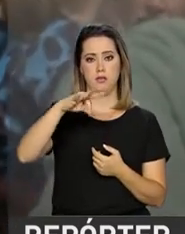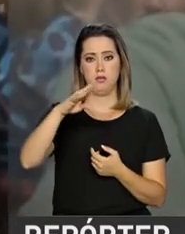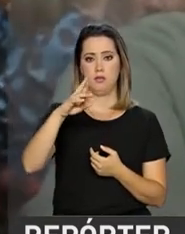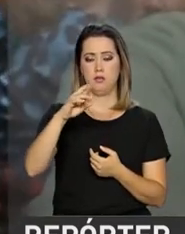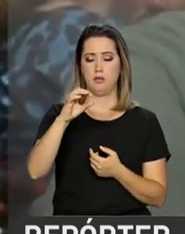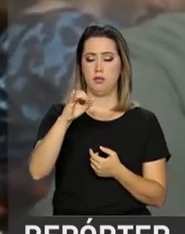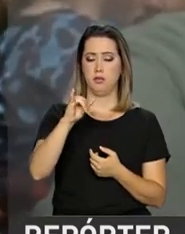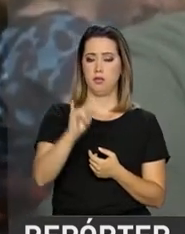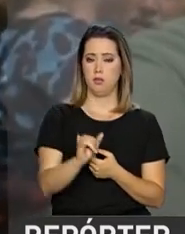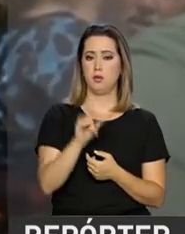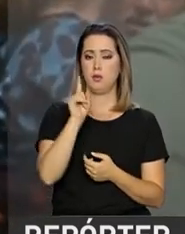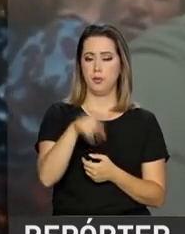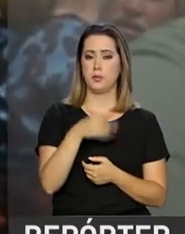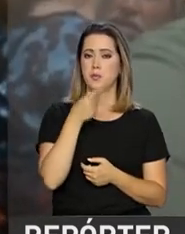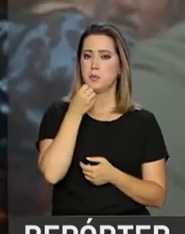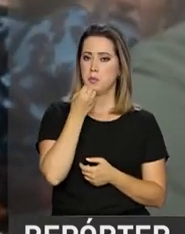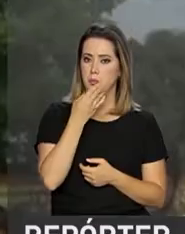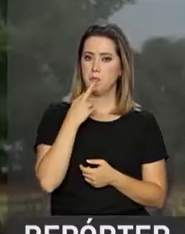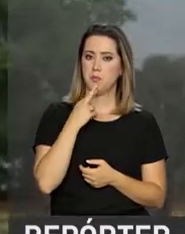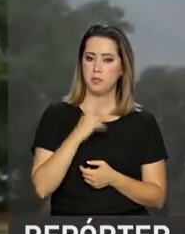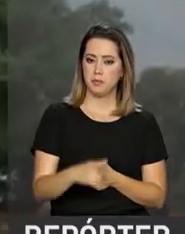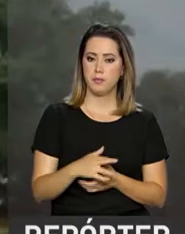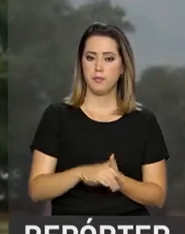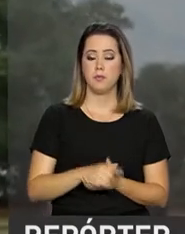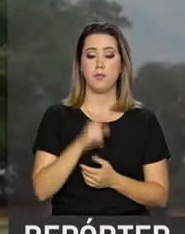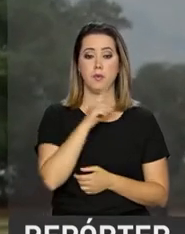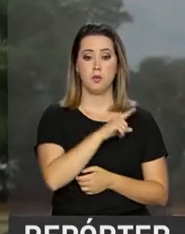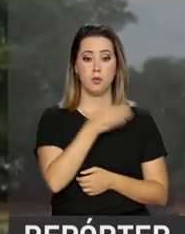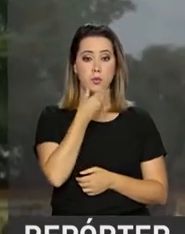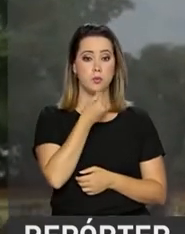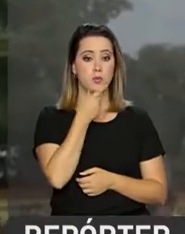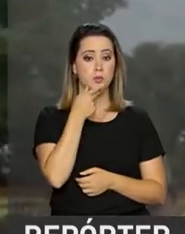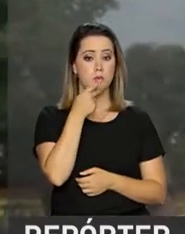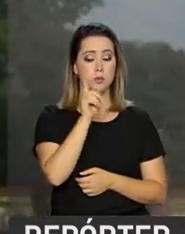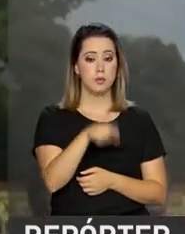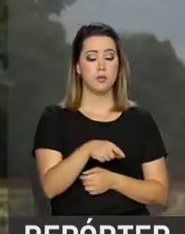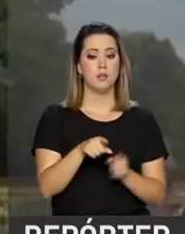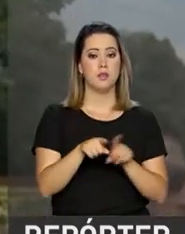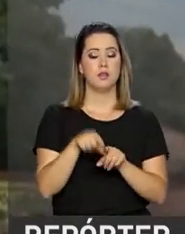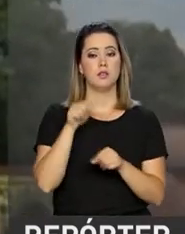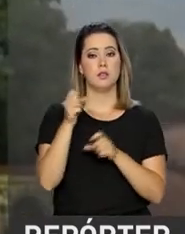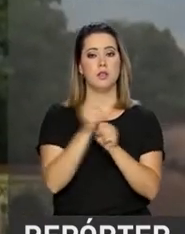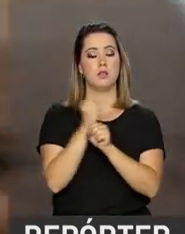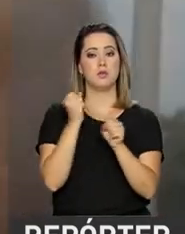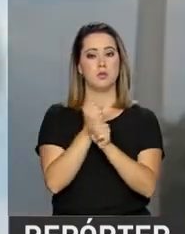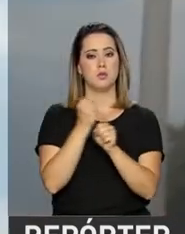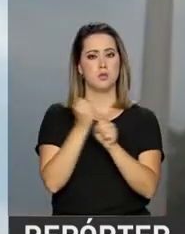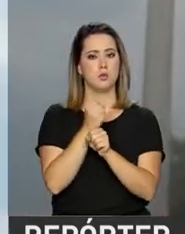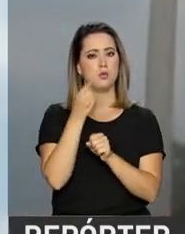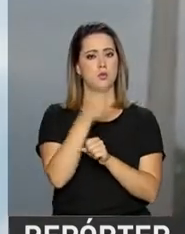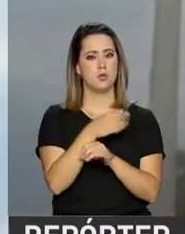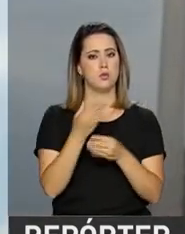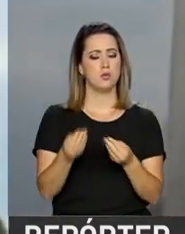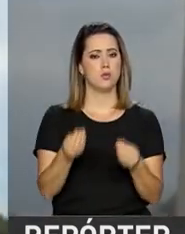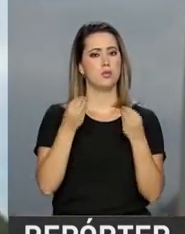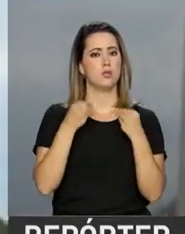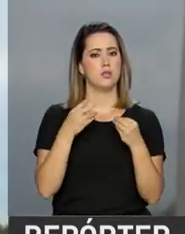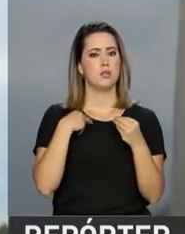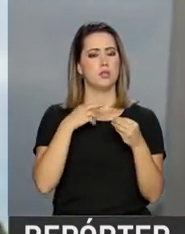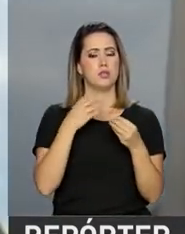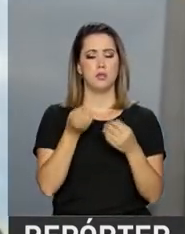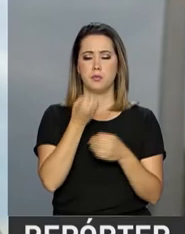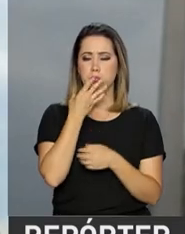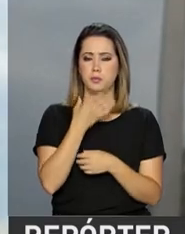uma solução extraordinária. Jairã acredita que as obras no trecho de Niterói-Manilha devem trazer uma série